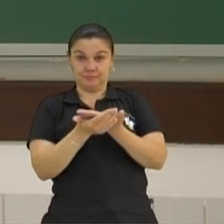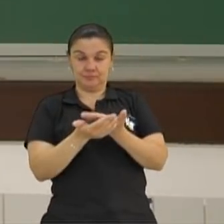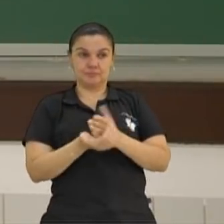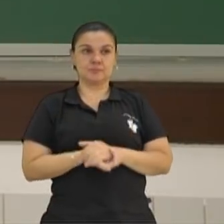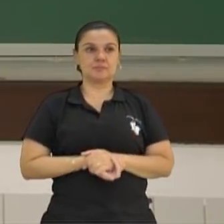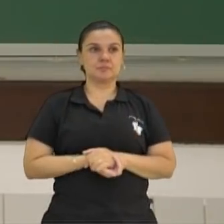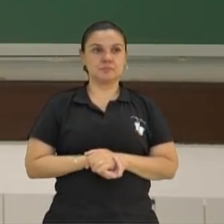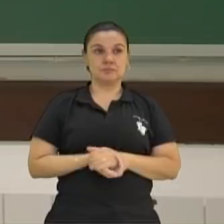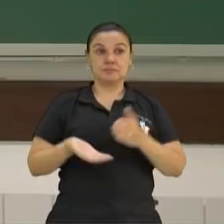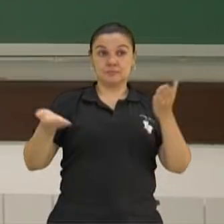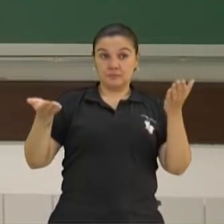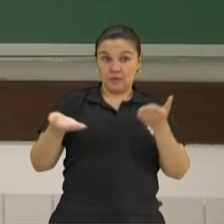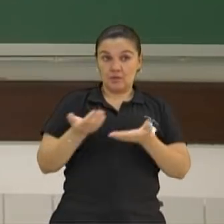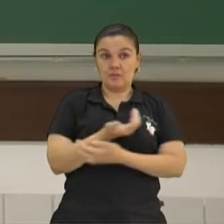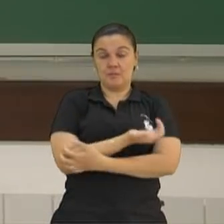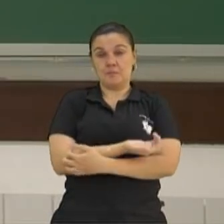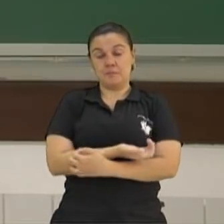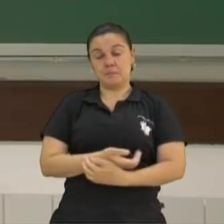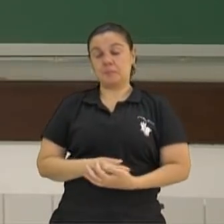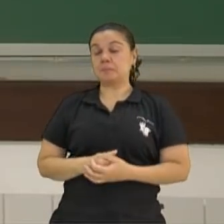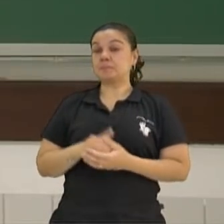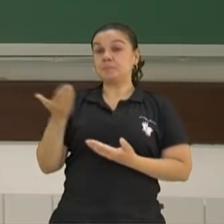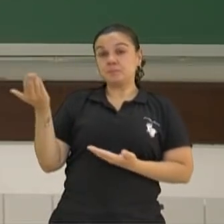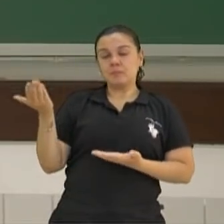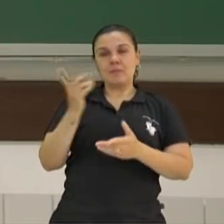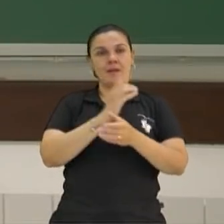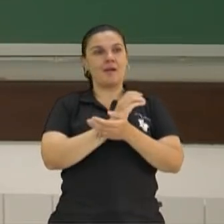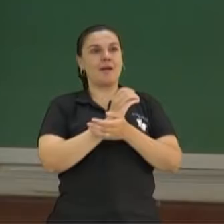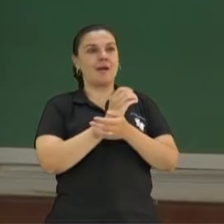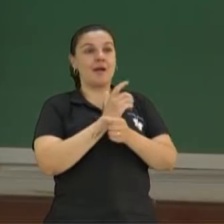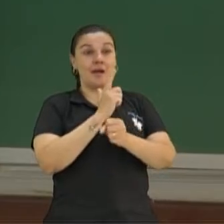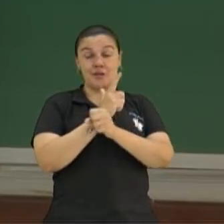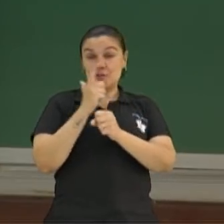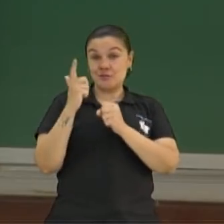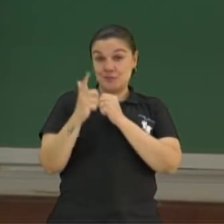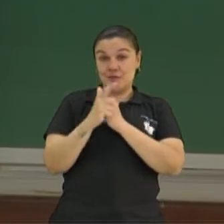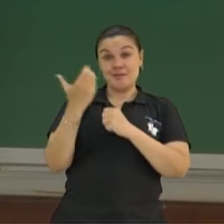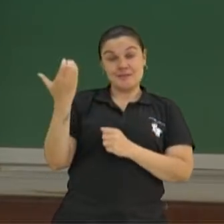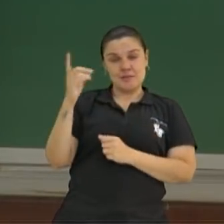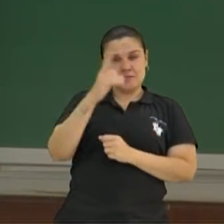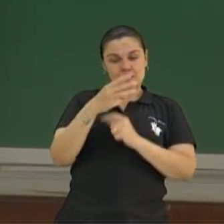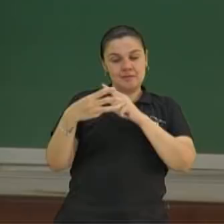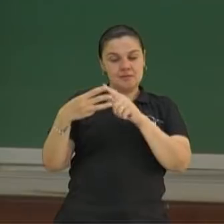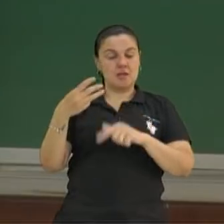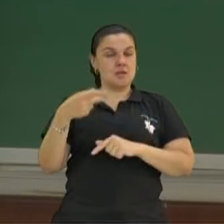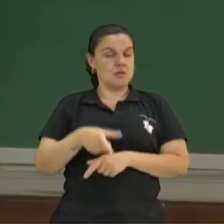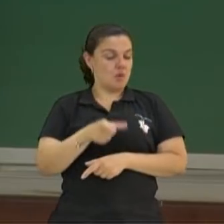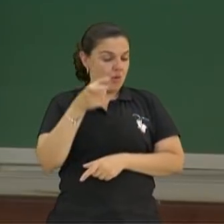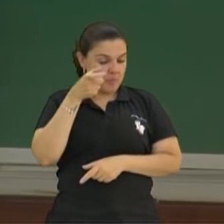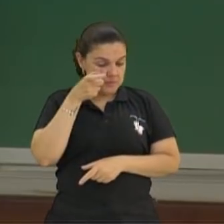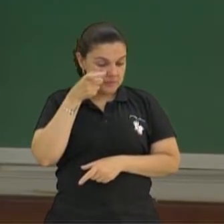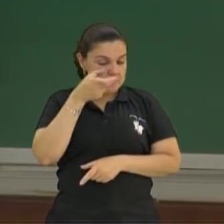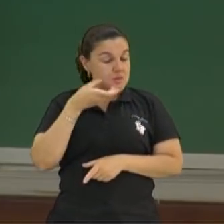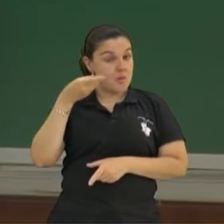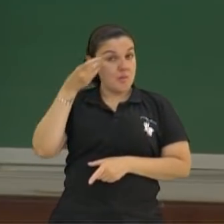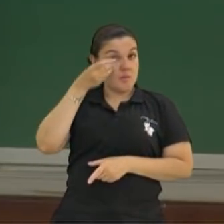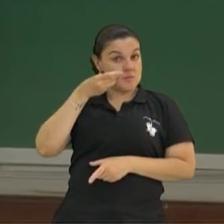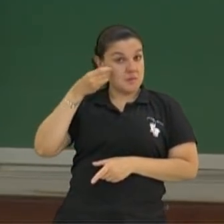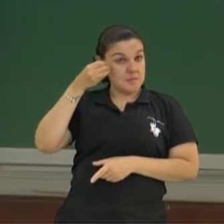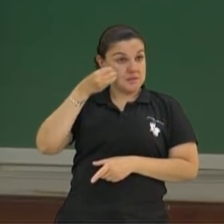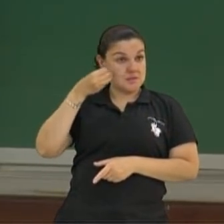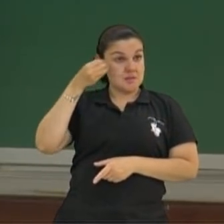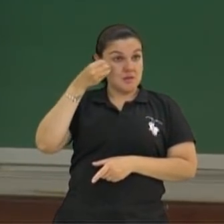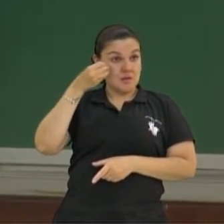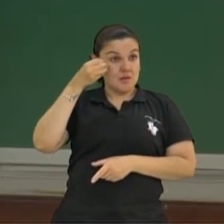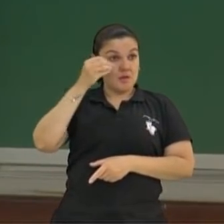estudados. Agora, a gente vai ver que a ciência ela é composta por três componentes: observação, experimentação e as